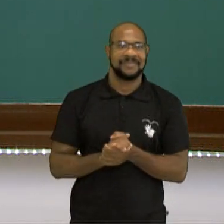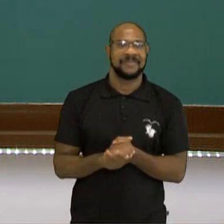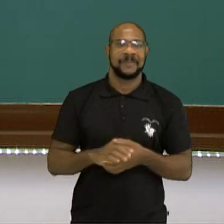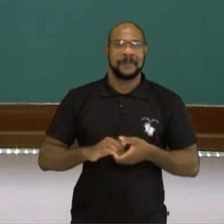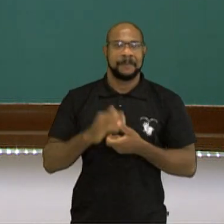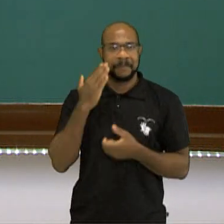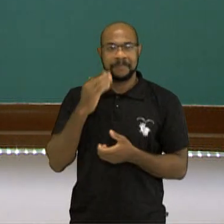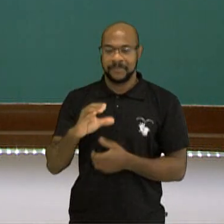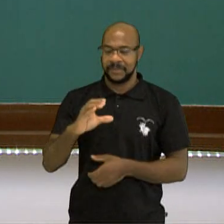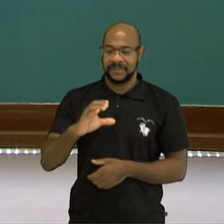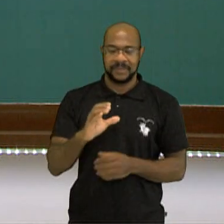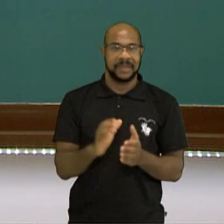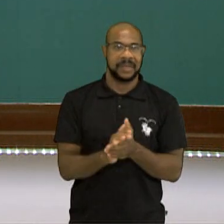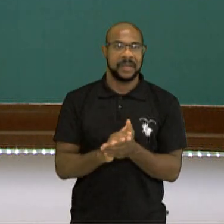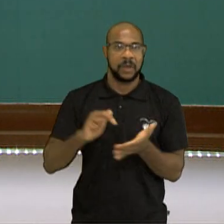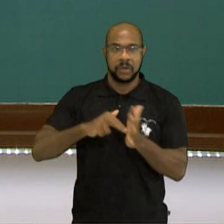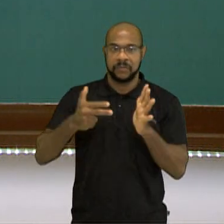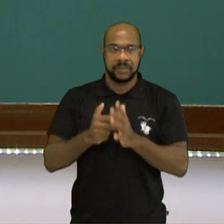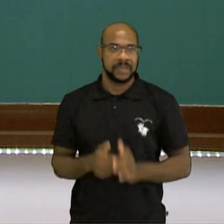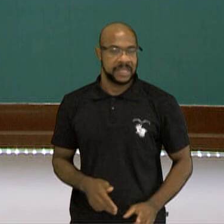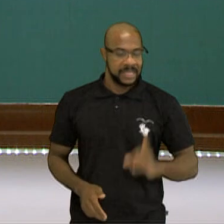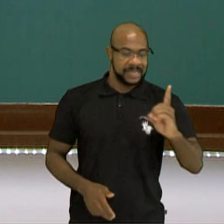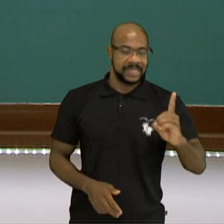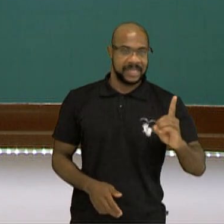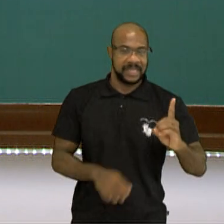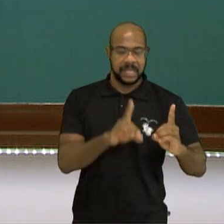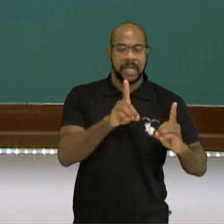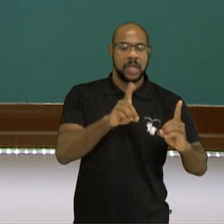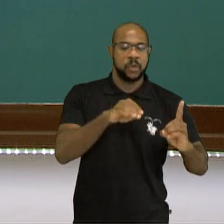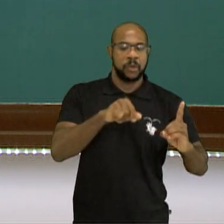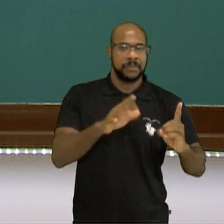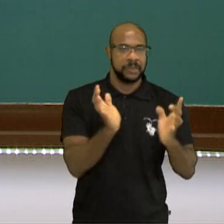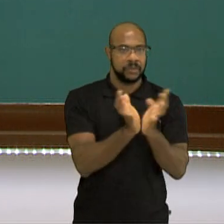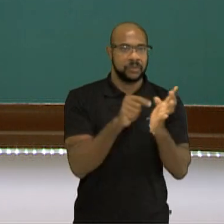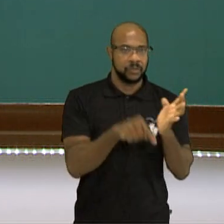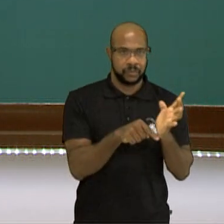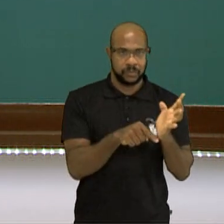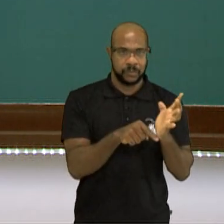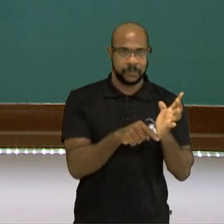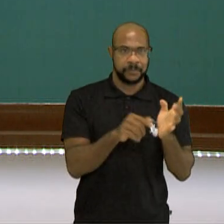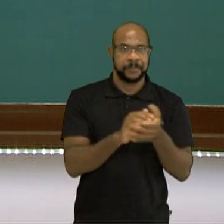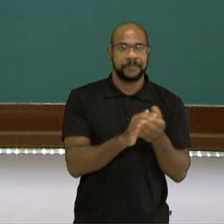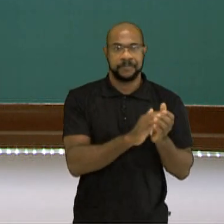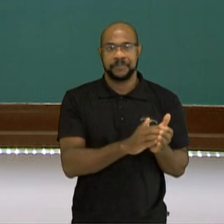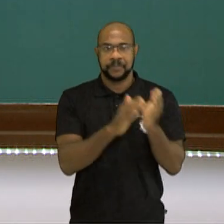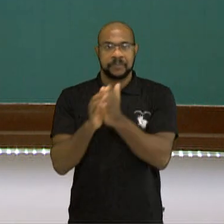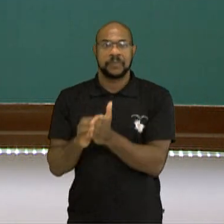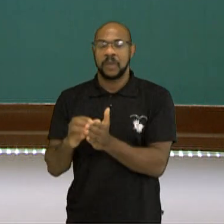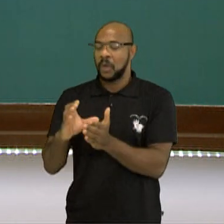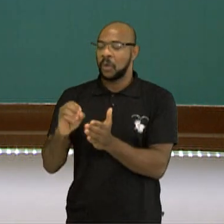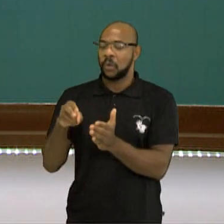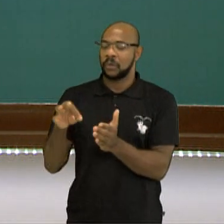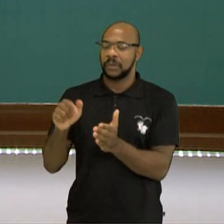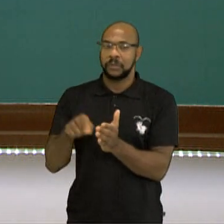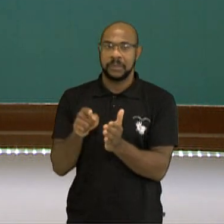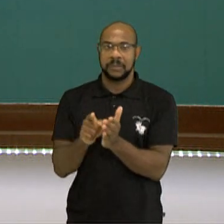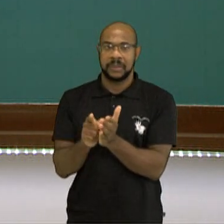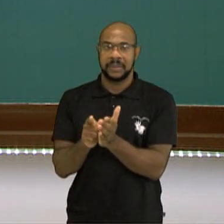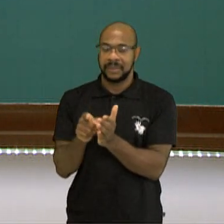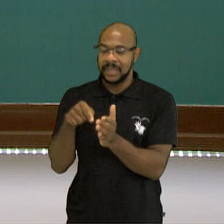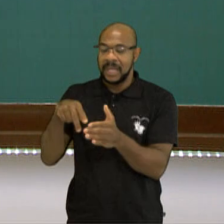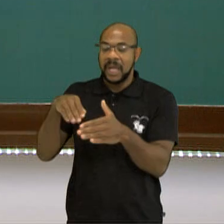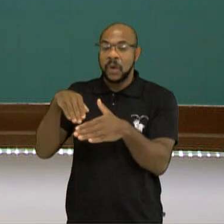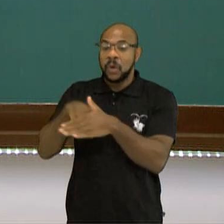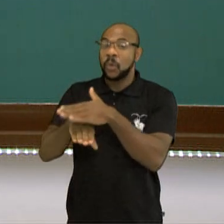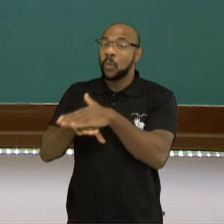os valores que, no conjunto contradomínio, ele guarda os valores possíveis para